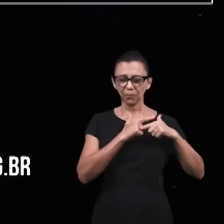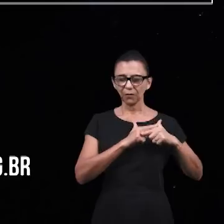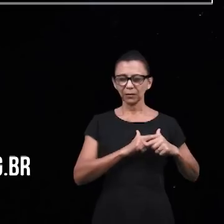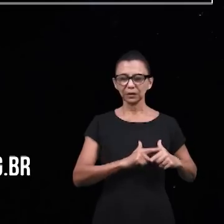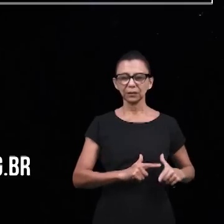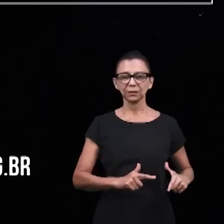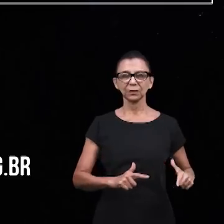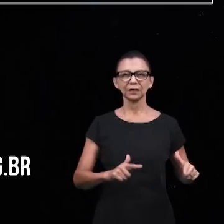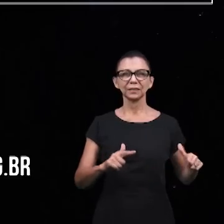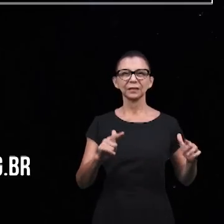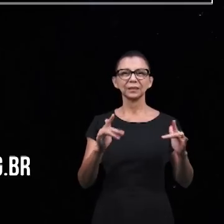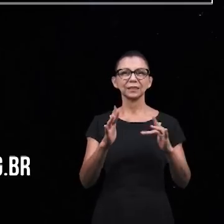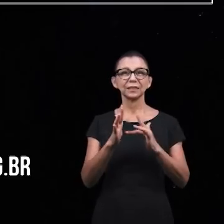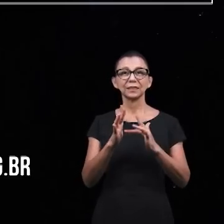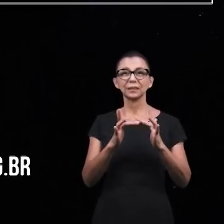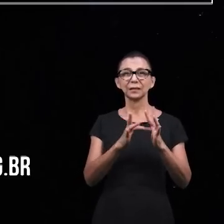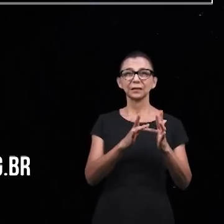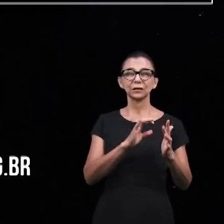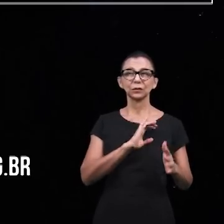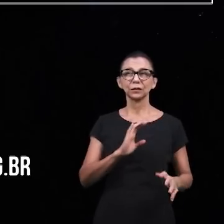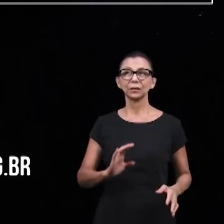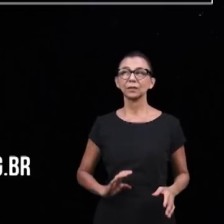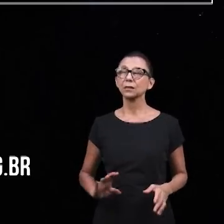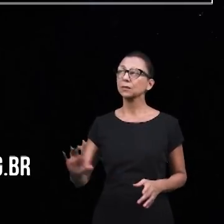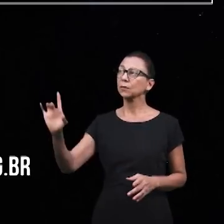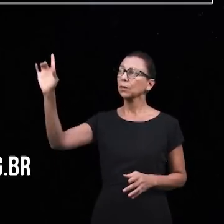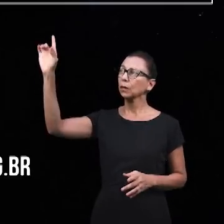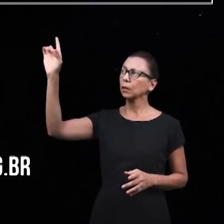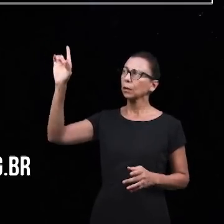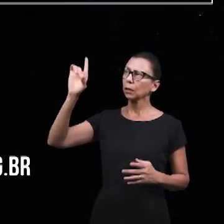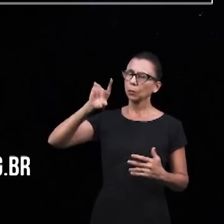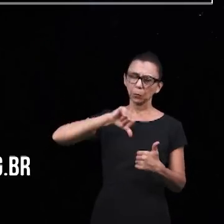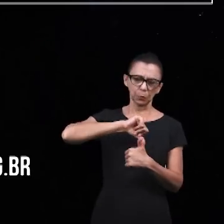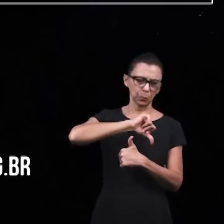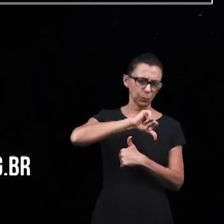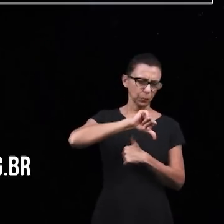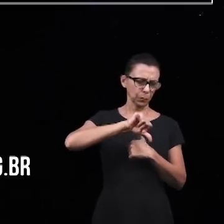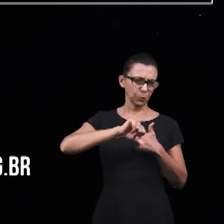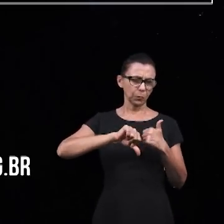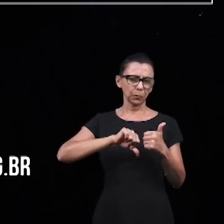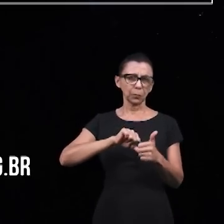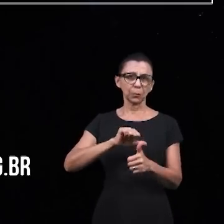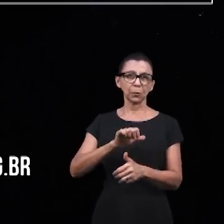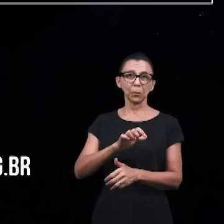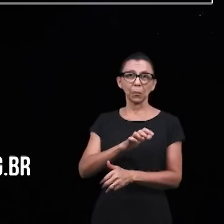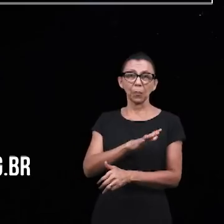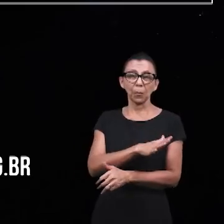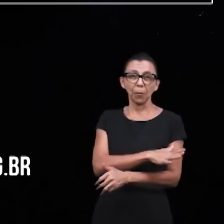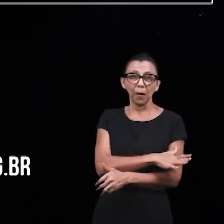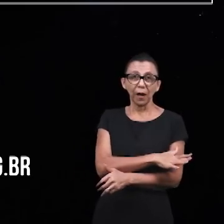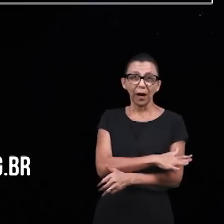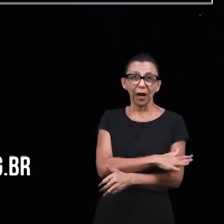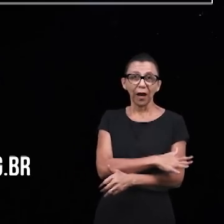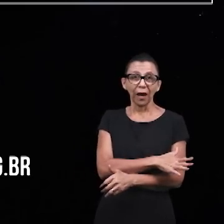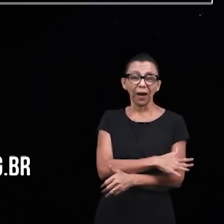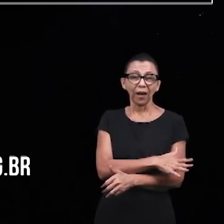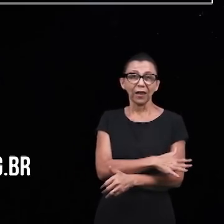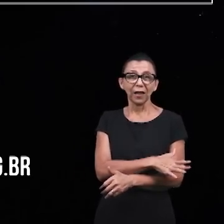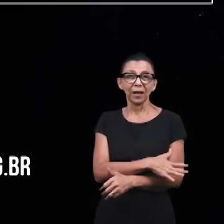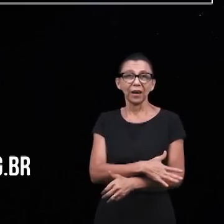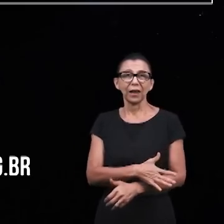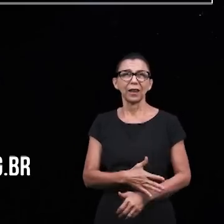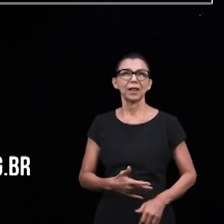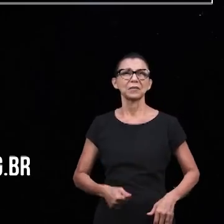vazia, Jesus Cristo transformou. Não tinha